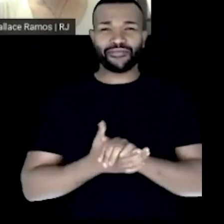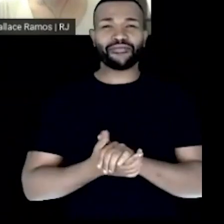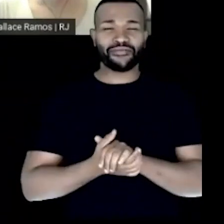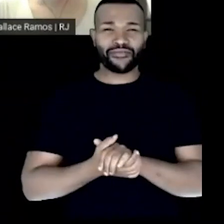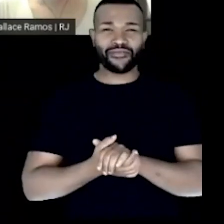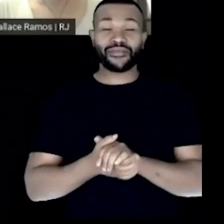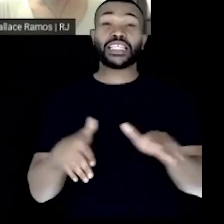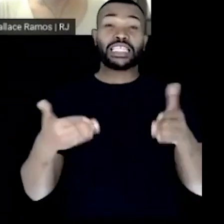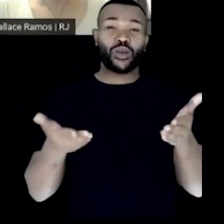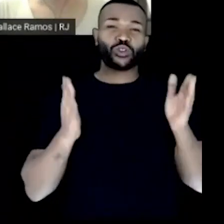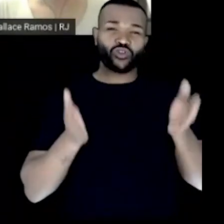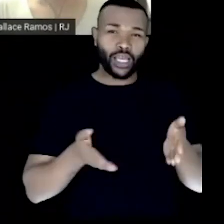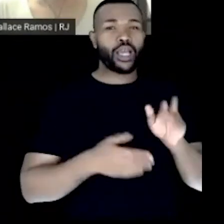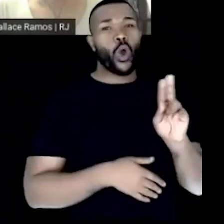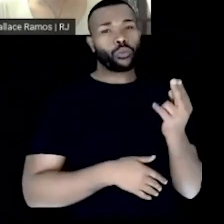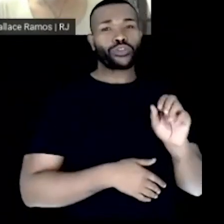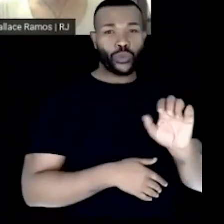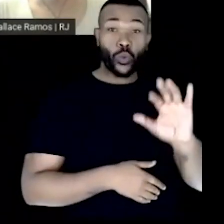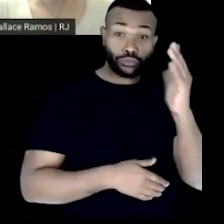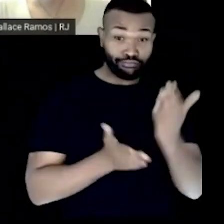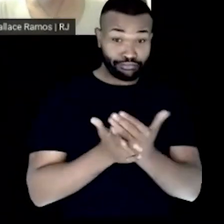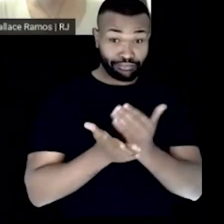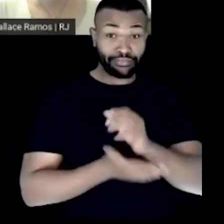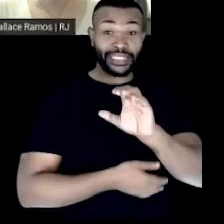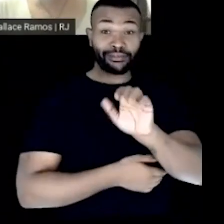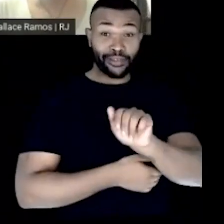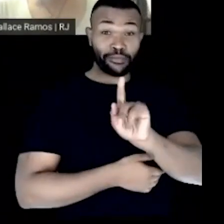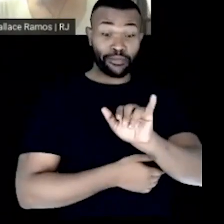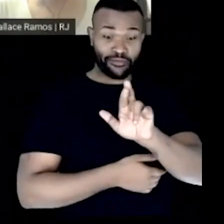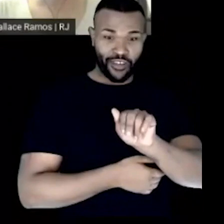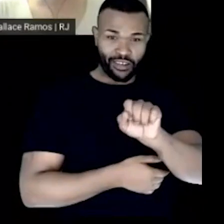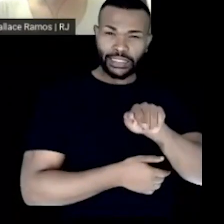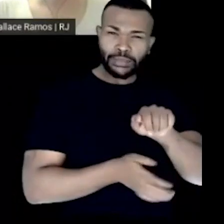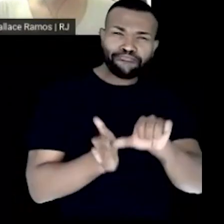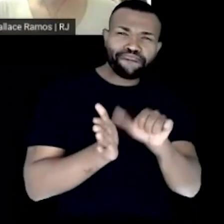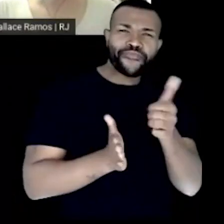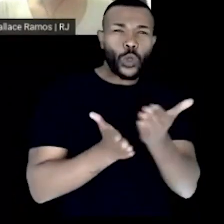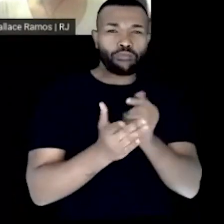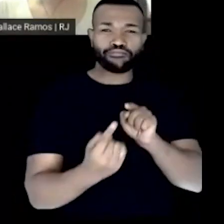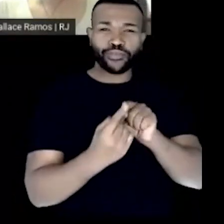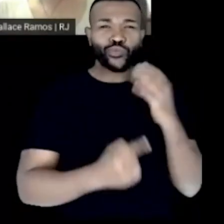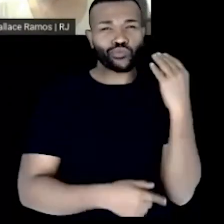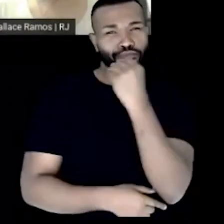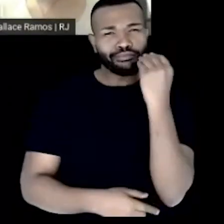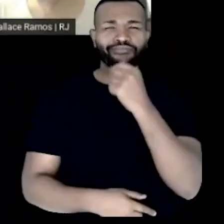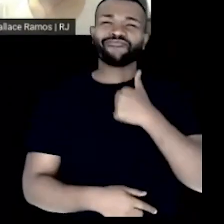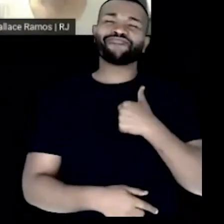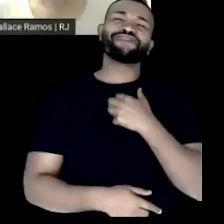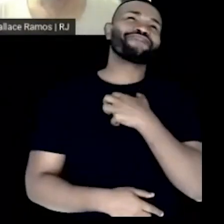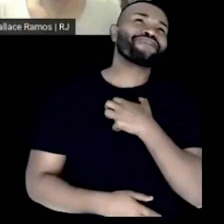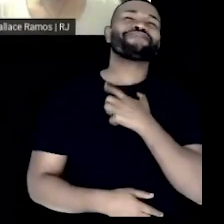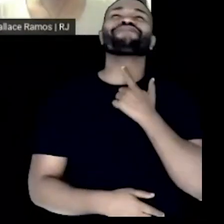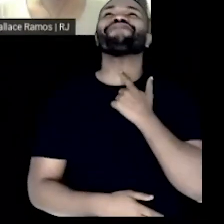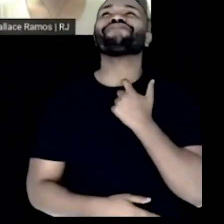Enfim, e essa coisa de descobertas sexuais acaba acontecendo muito no Enfim Capivaras, que foi o meu primeiro livro para adolescentes, assim, era uma